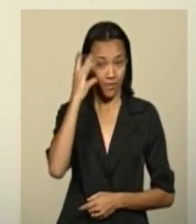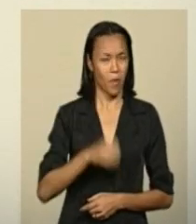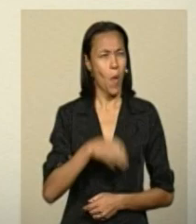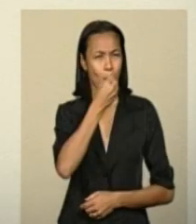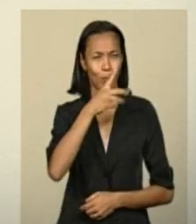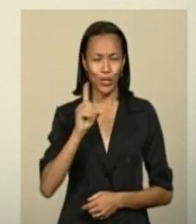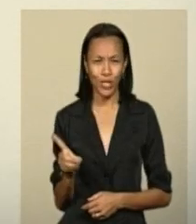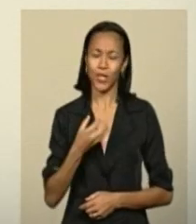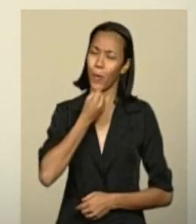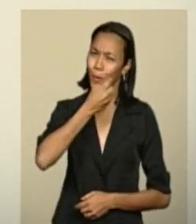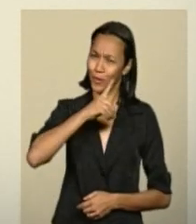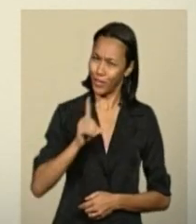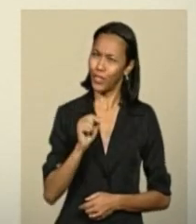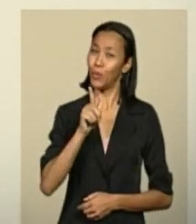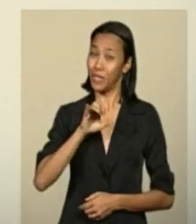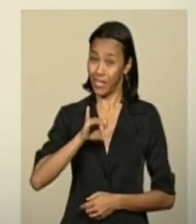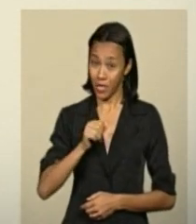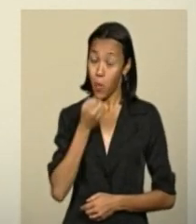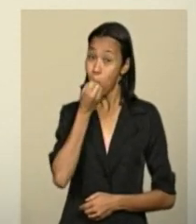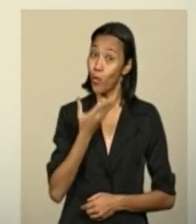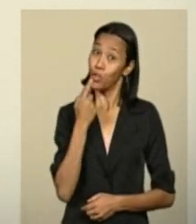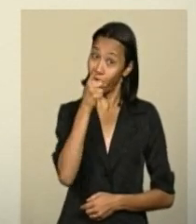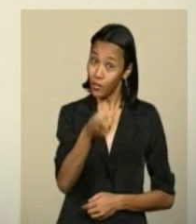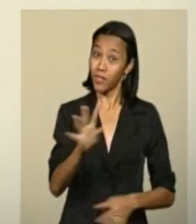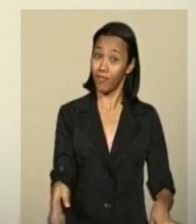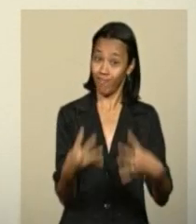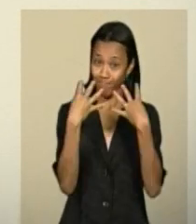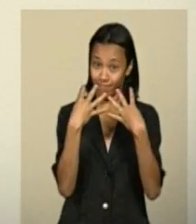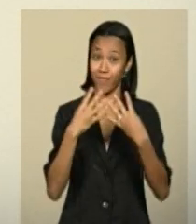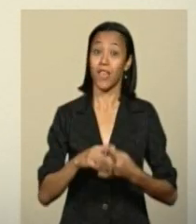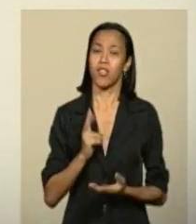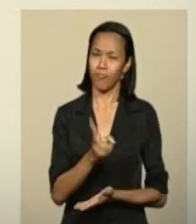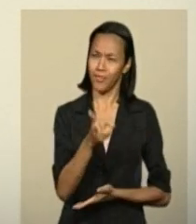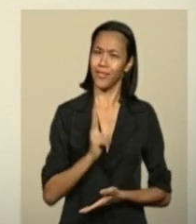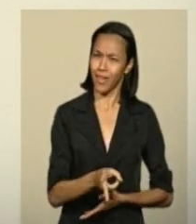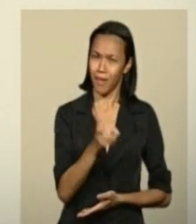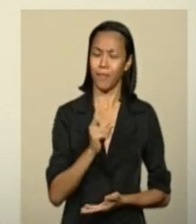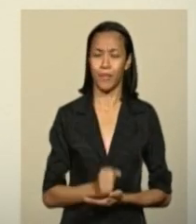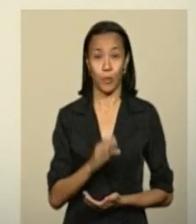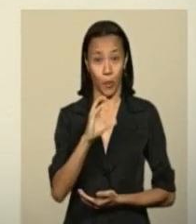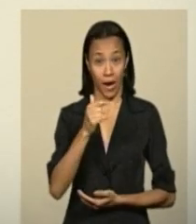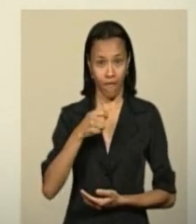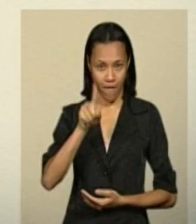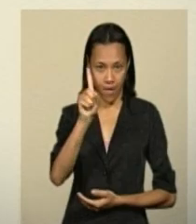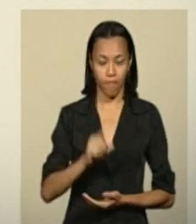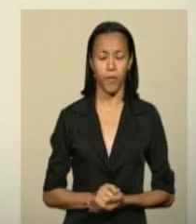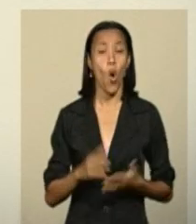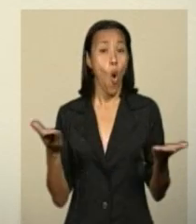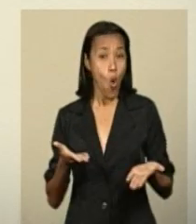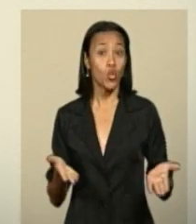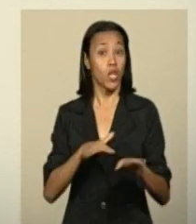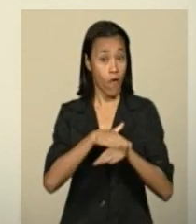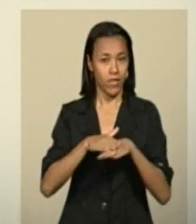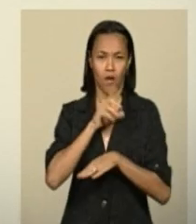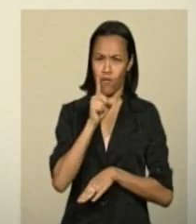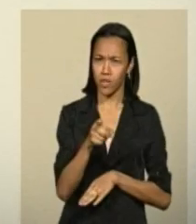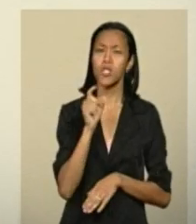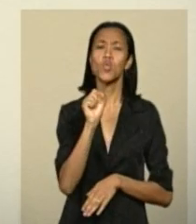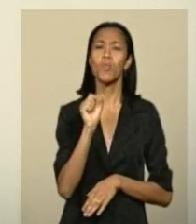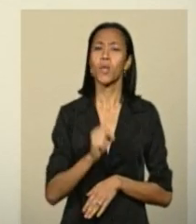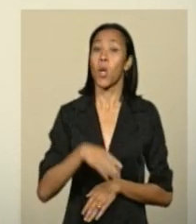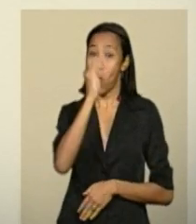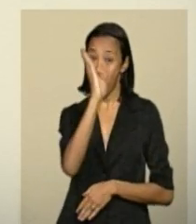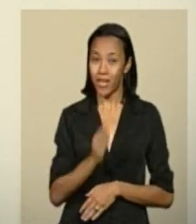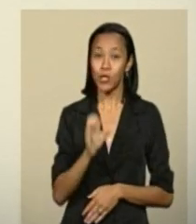presidenta Bom dia Luciano e um bom dia você ouvinte que nos acompanha aqui no café presidenta Hoje eu queria conversar com a senhora sobre o